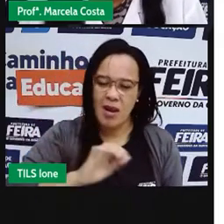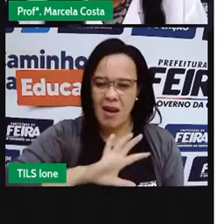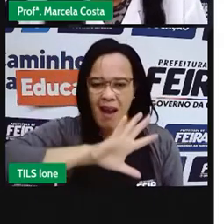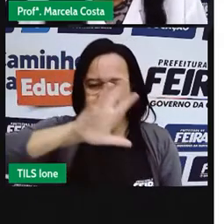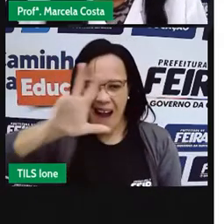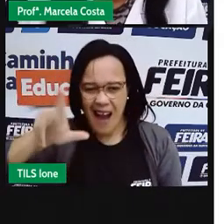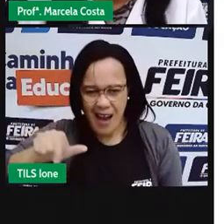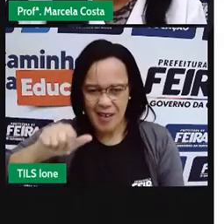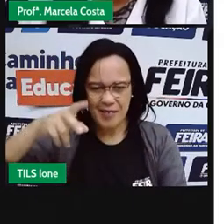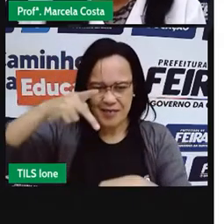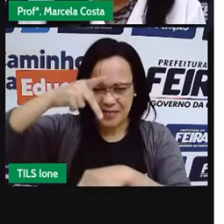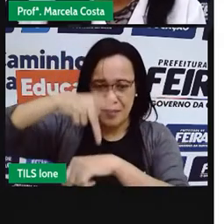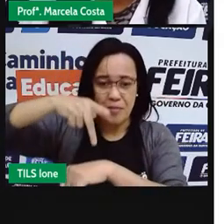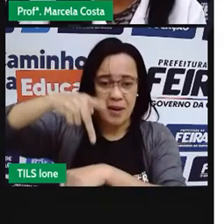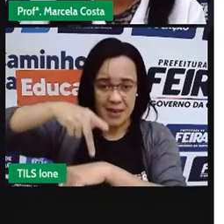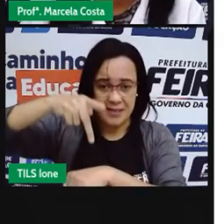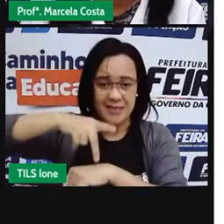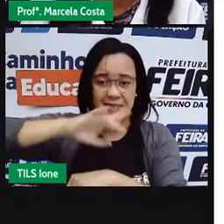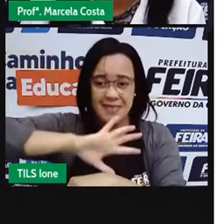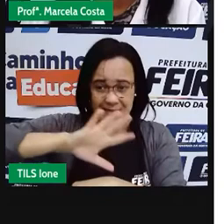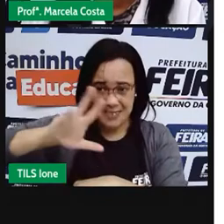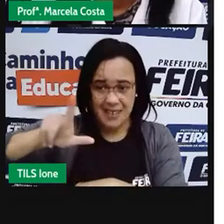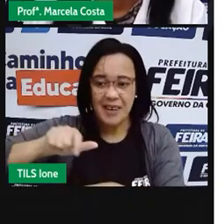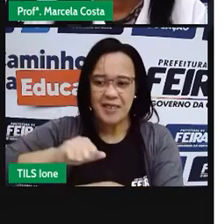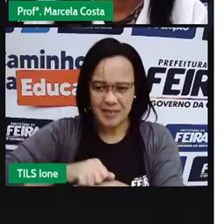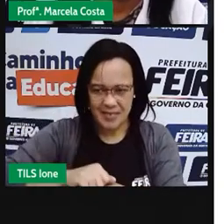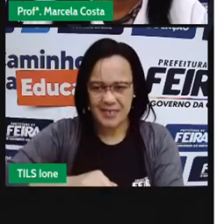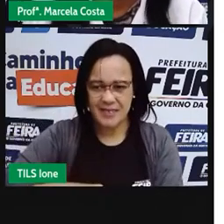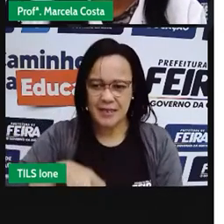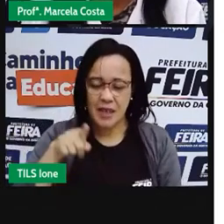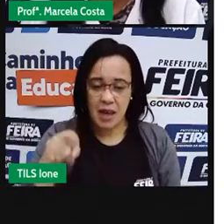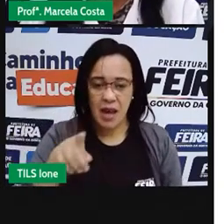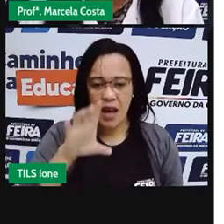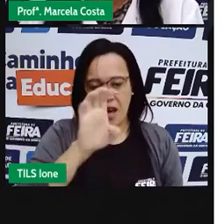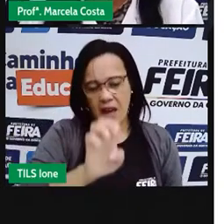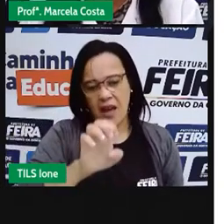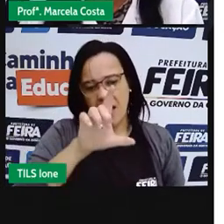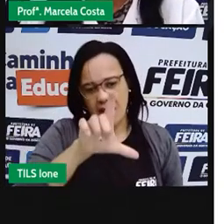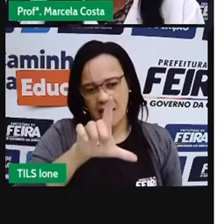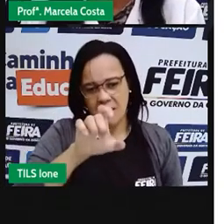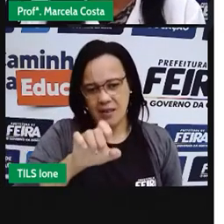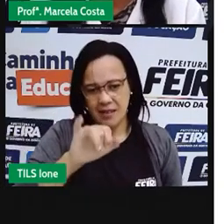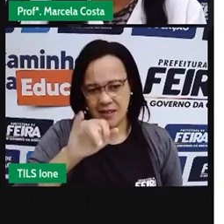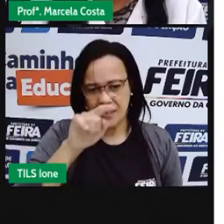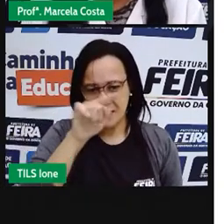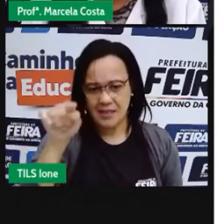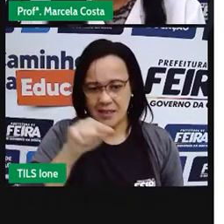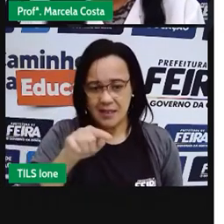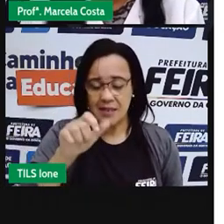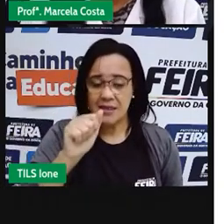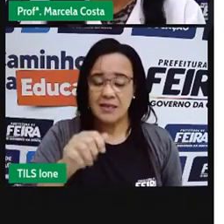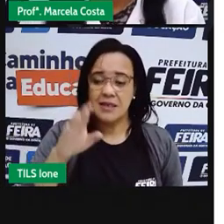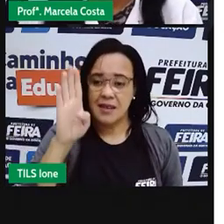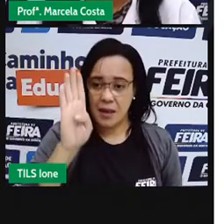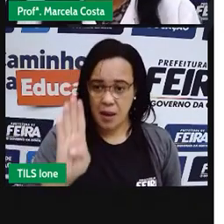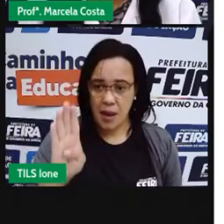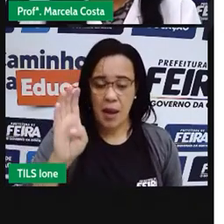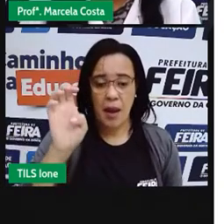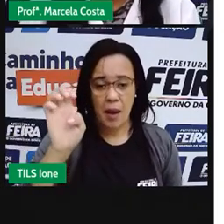Bagaia. Ela é princesa do Reino do Touro, mora lá no país da África, na Uganda.